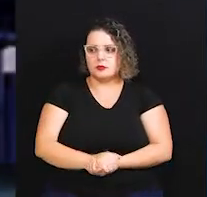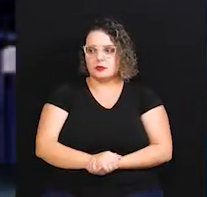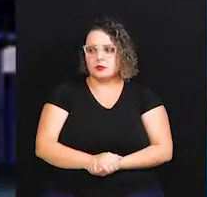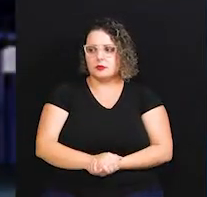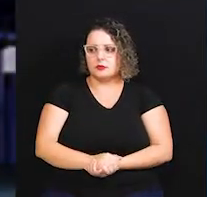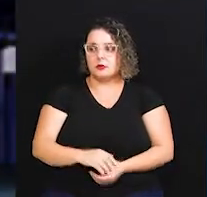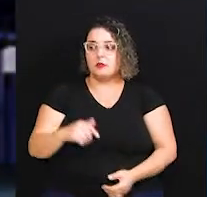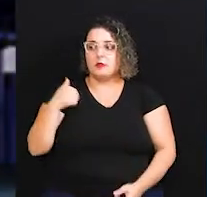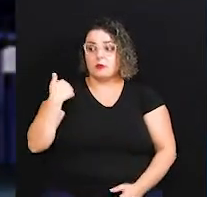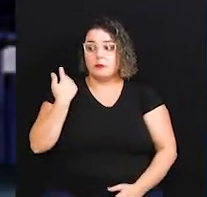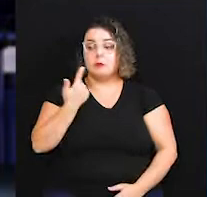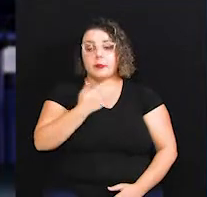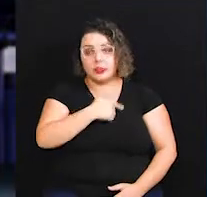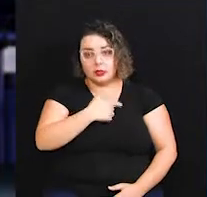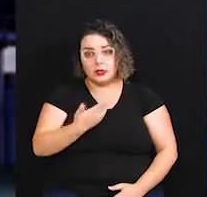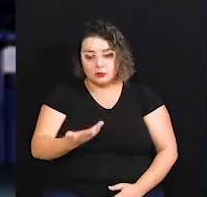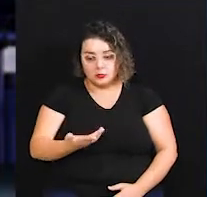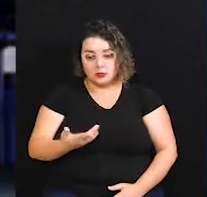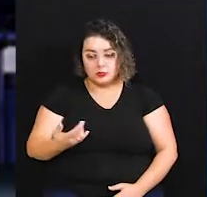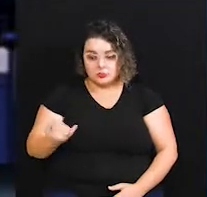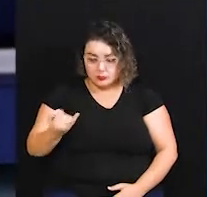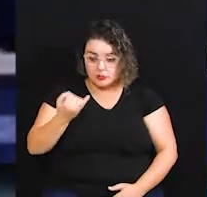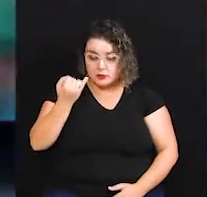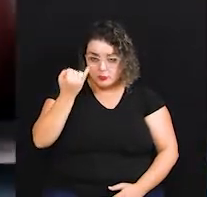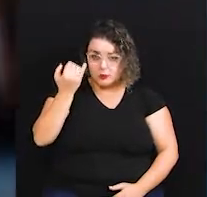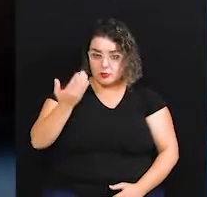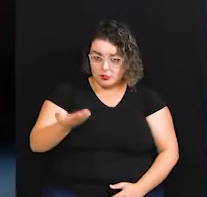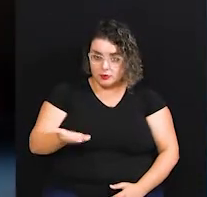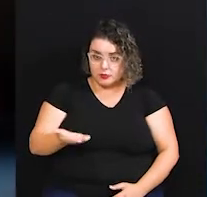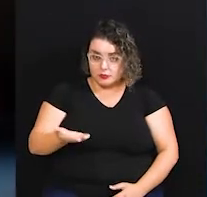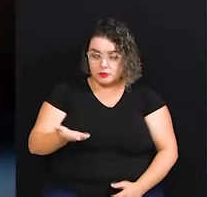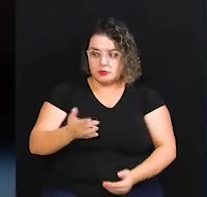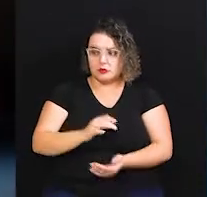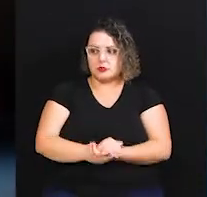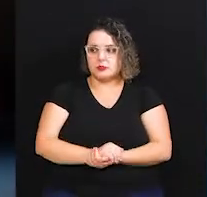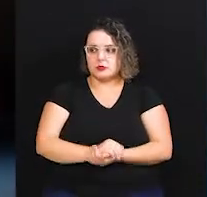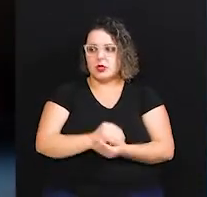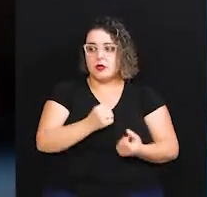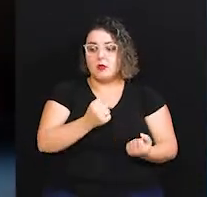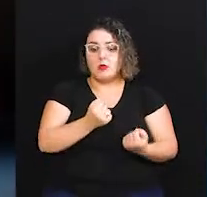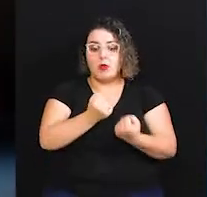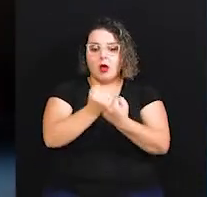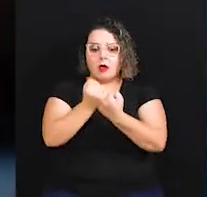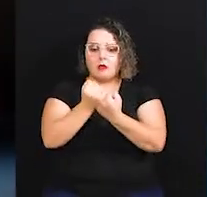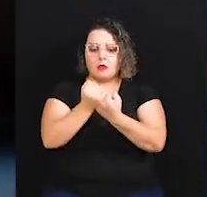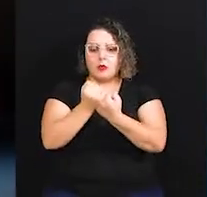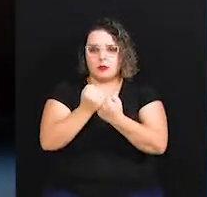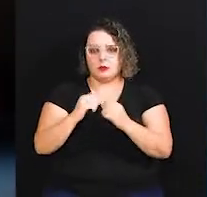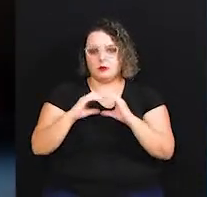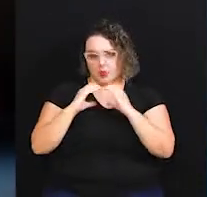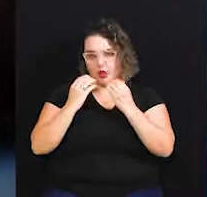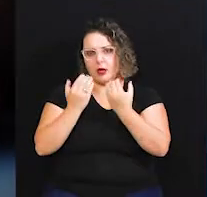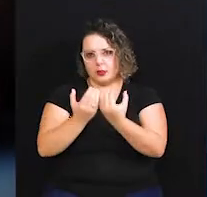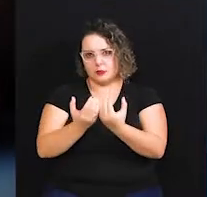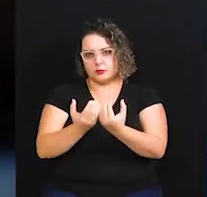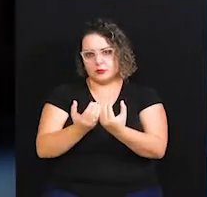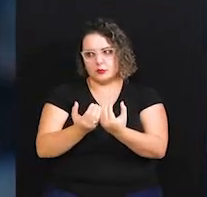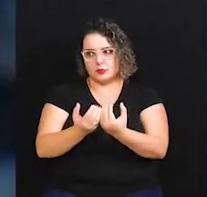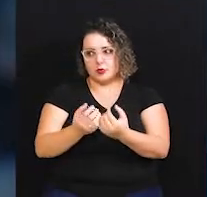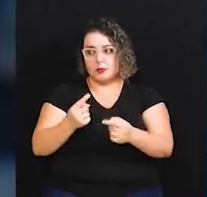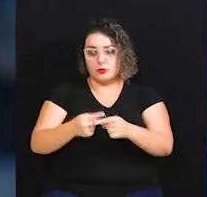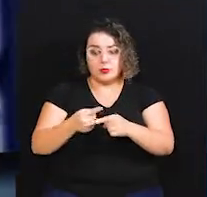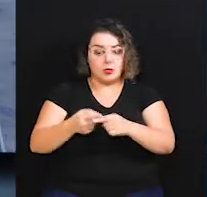Mas para nós, tão importante quanto é o apoio da comunidade, porque a comunidade se